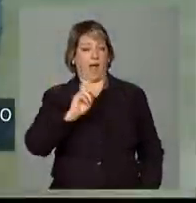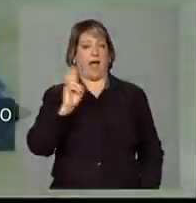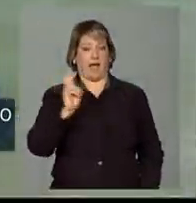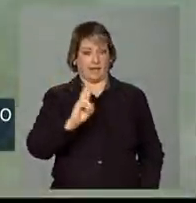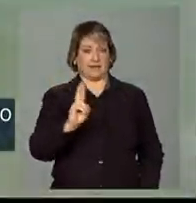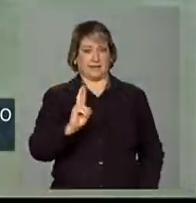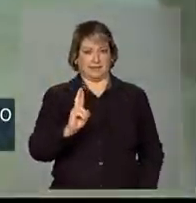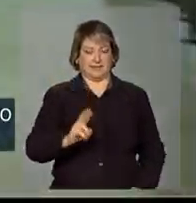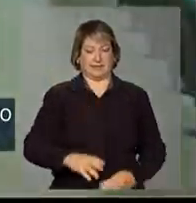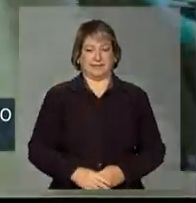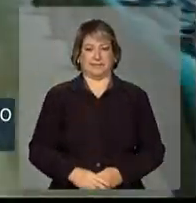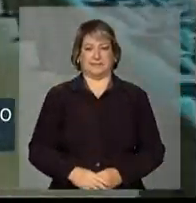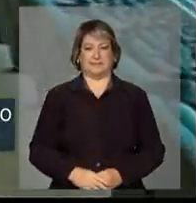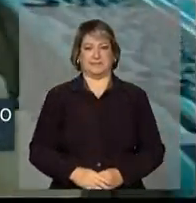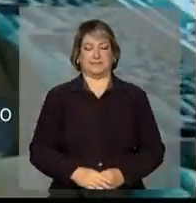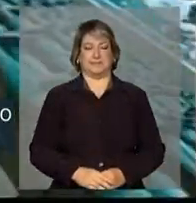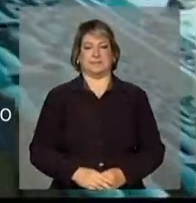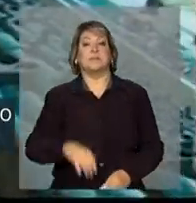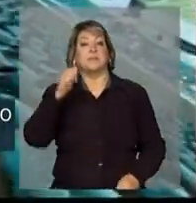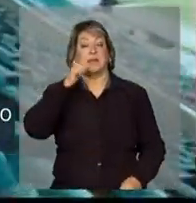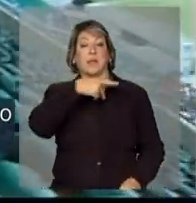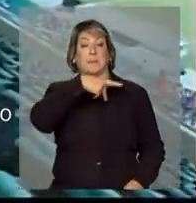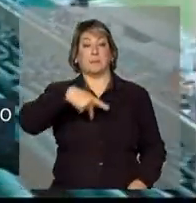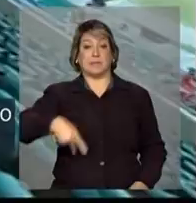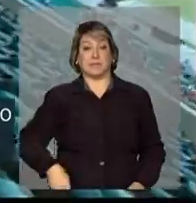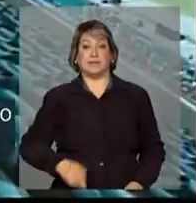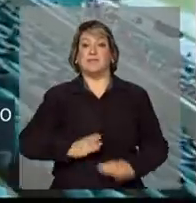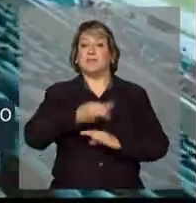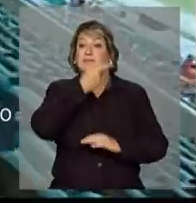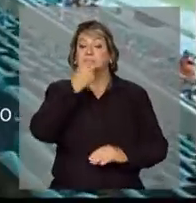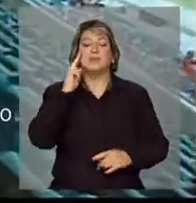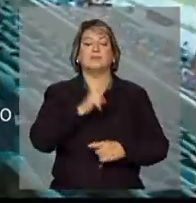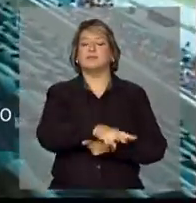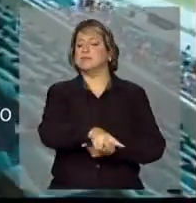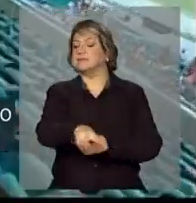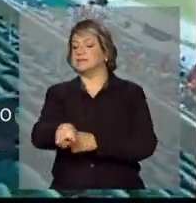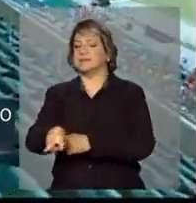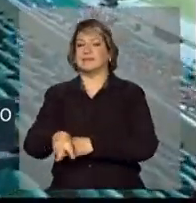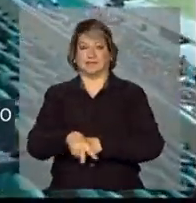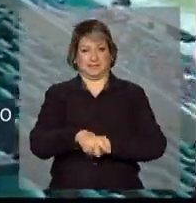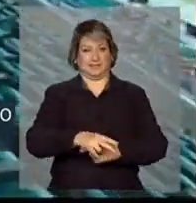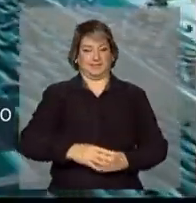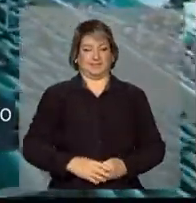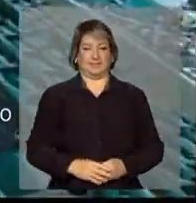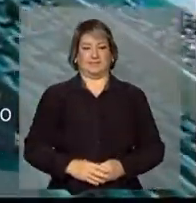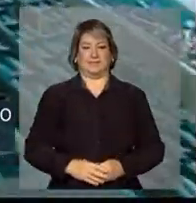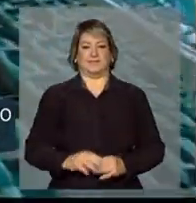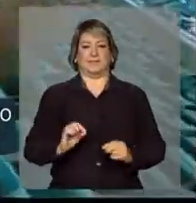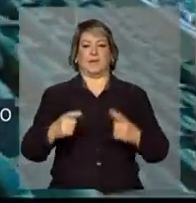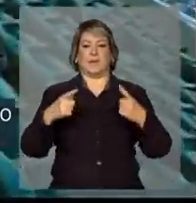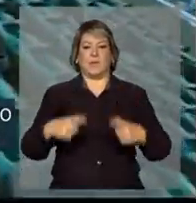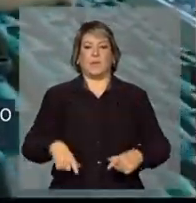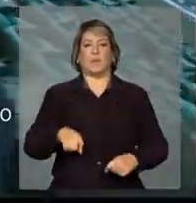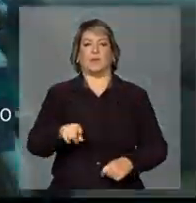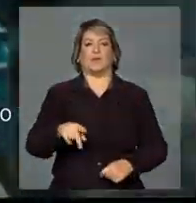592 milhões de reais. A presidenta vai ver o estádio de cima, de uma das